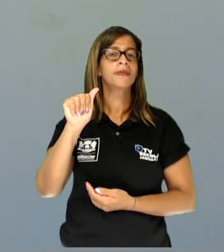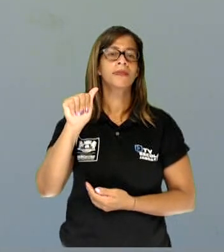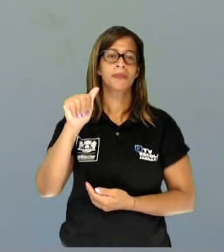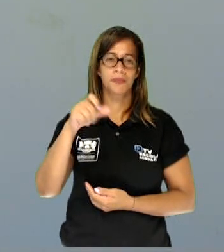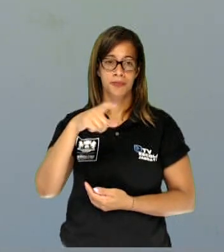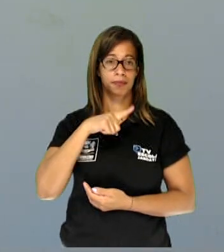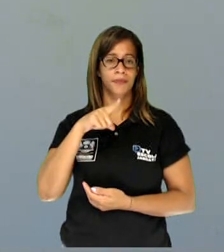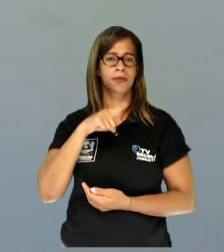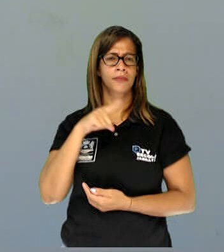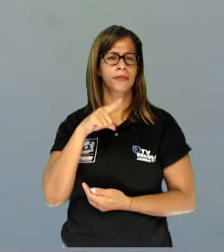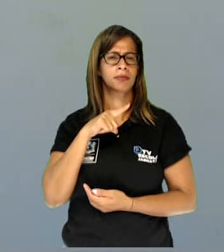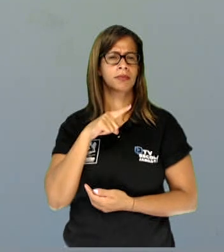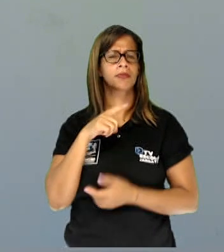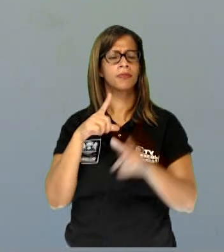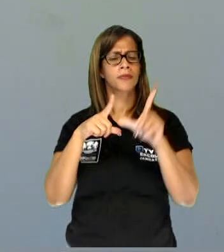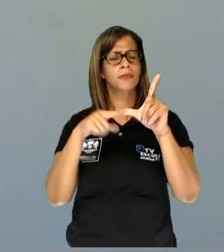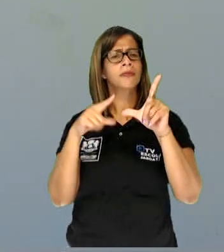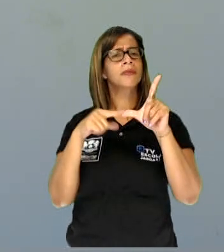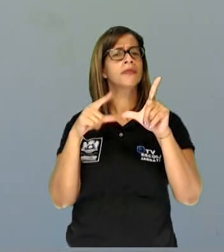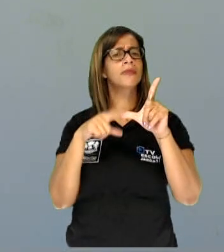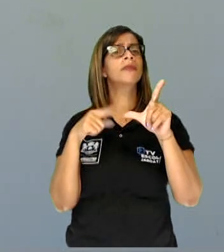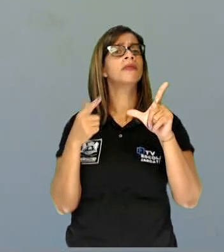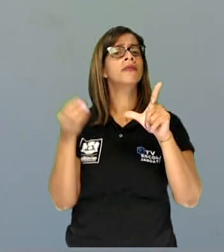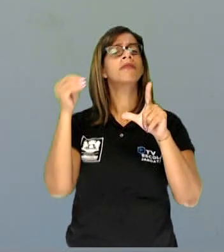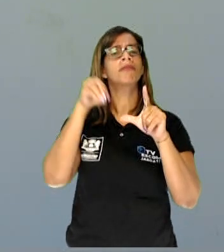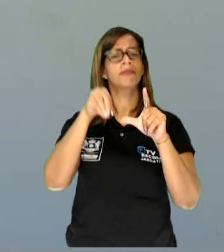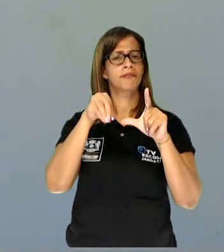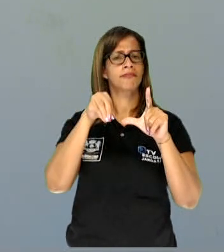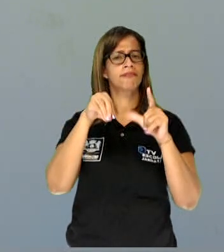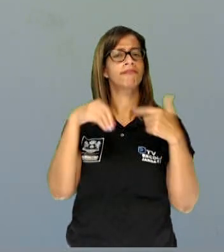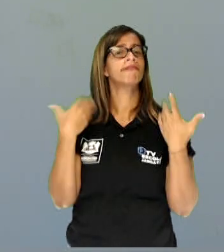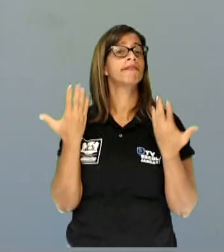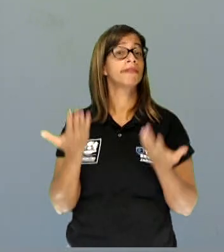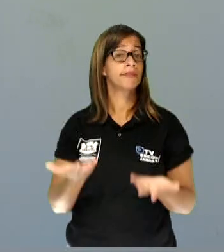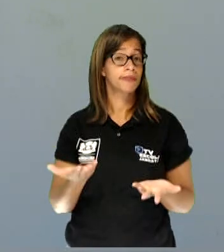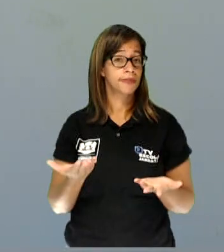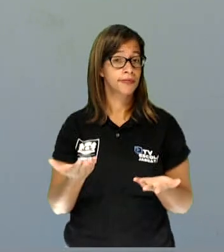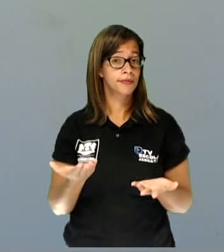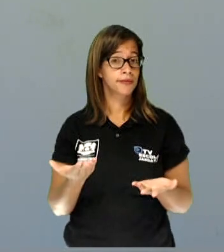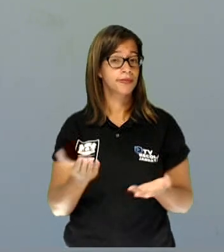letrinha aqui. Lembra da coceguinhas na garganta? Do ra.